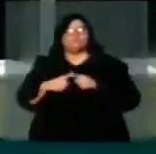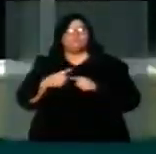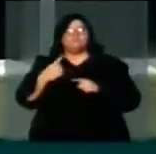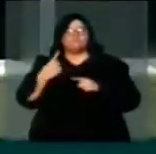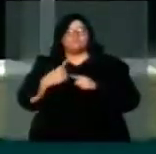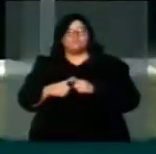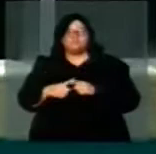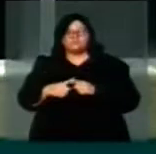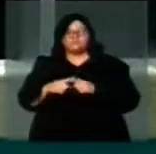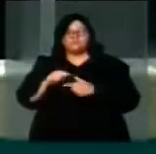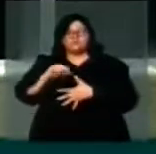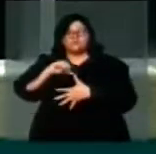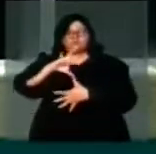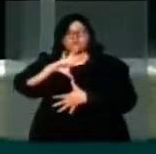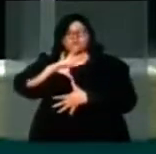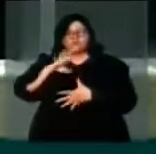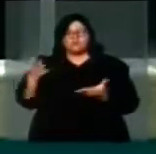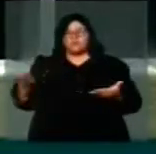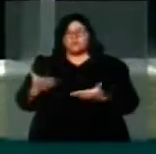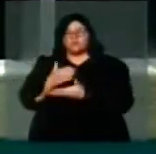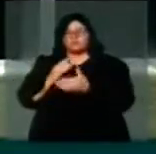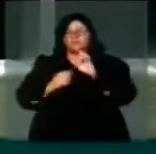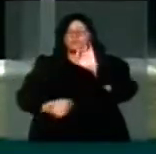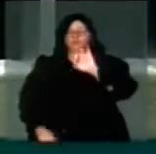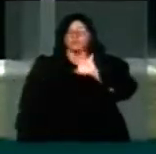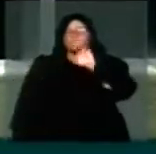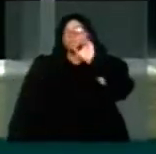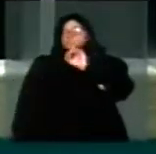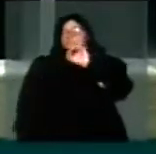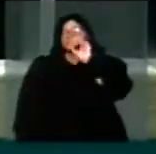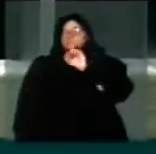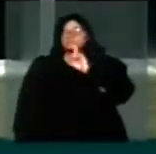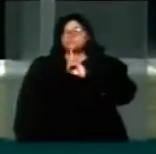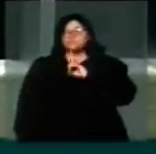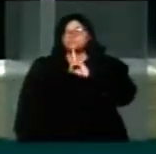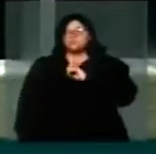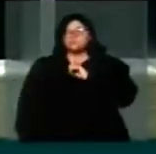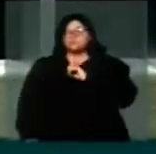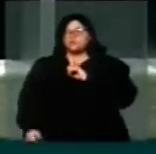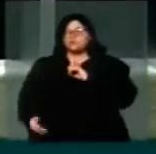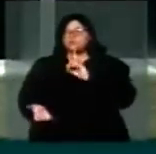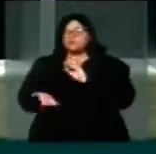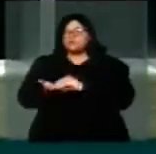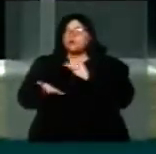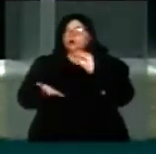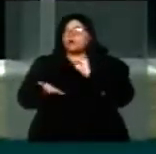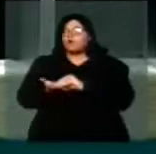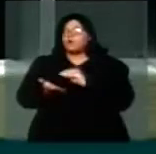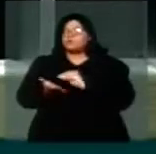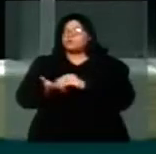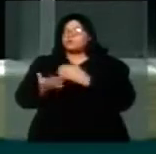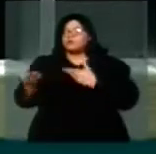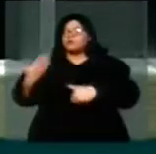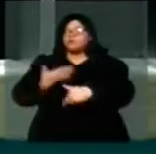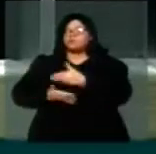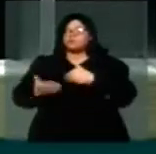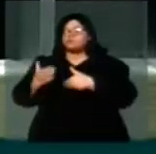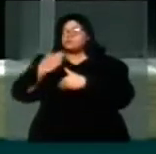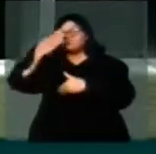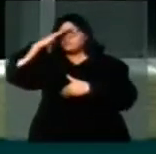e latino-americano. Hoje, só os Estados Unidos não mantêm relações com Cuba, e ele está aqui para